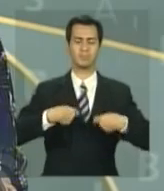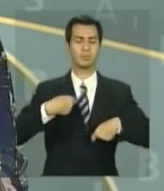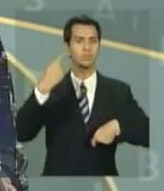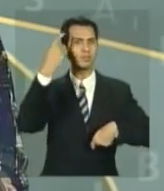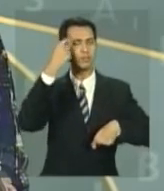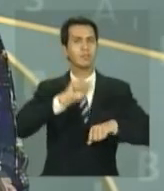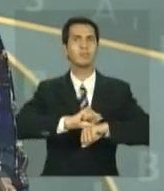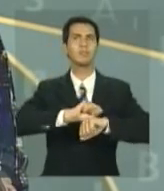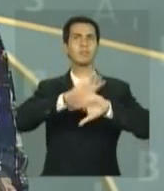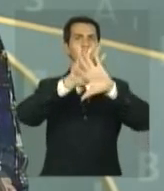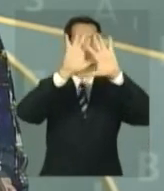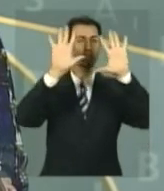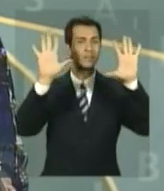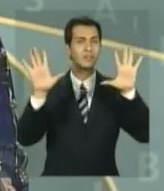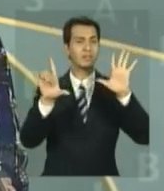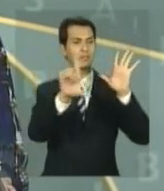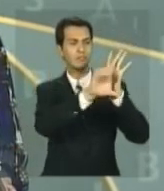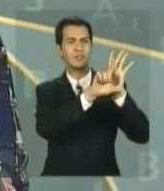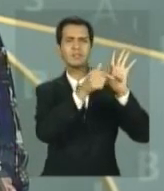no Brasil que